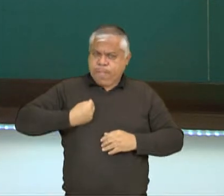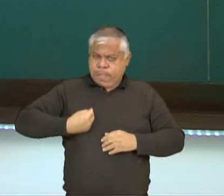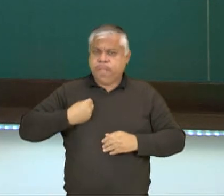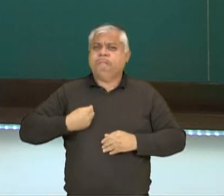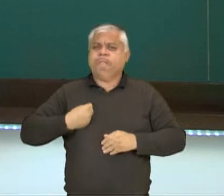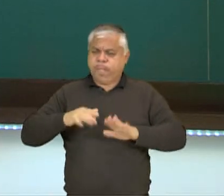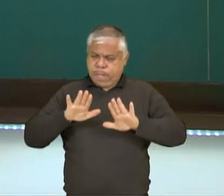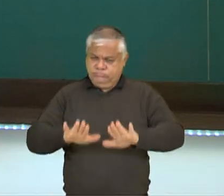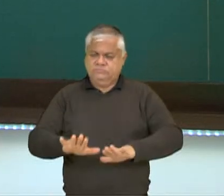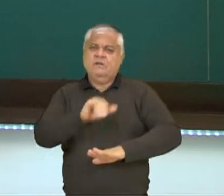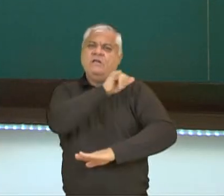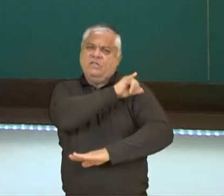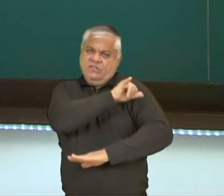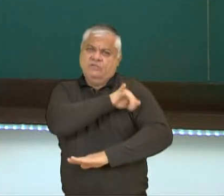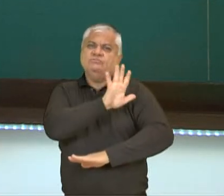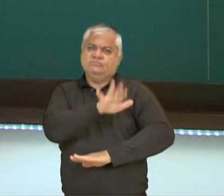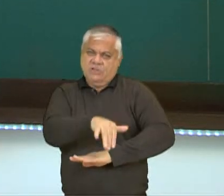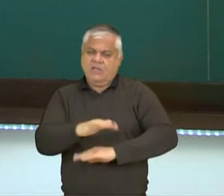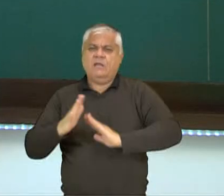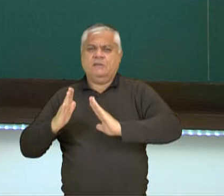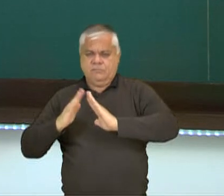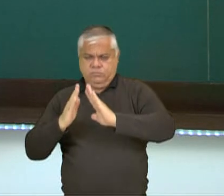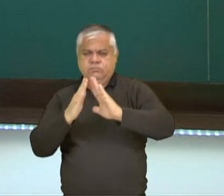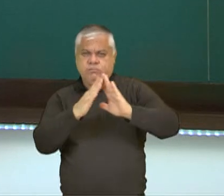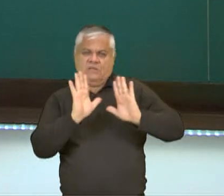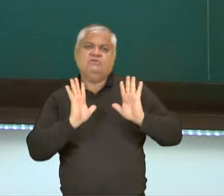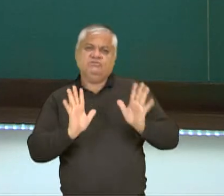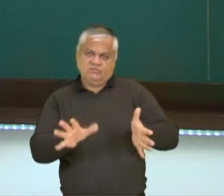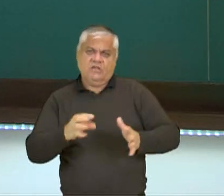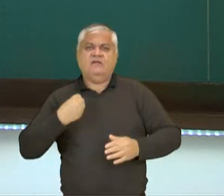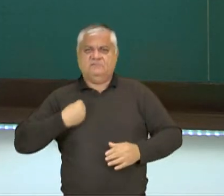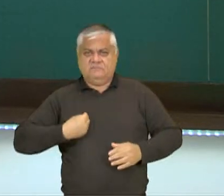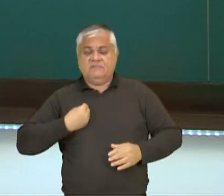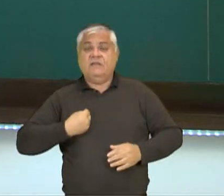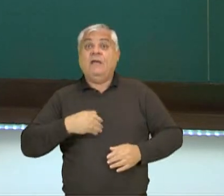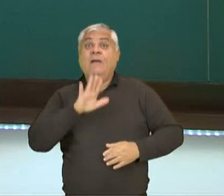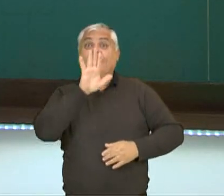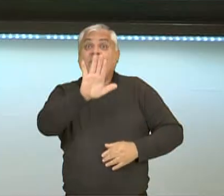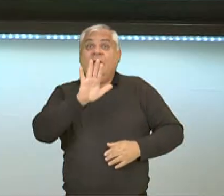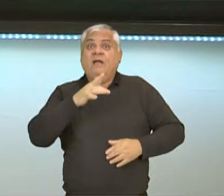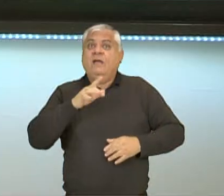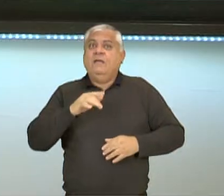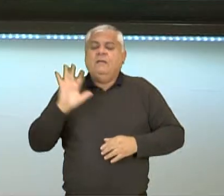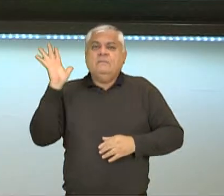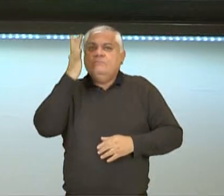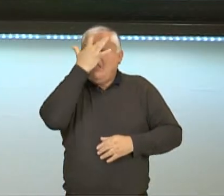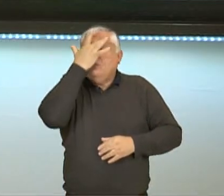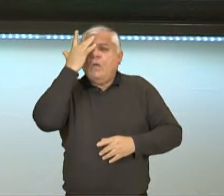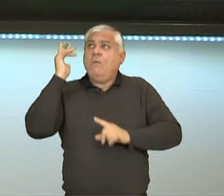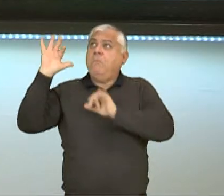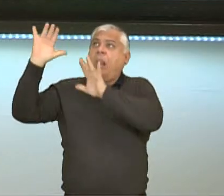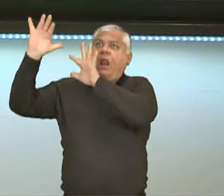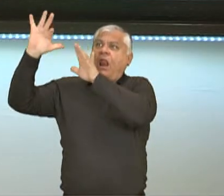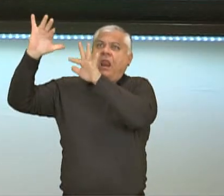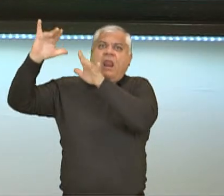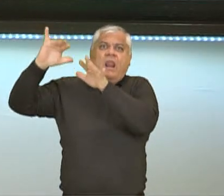na região ali do Rio de Janeiro, né, localizadas, instaladas ali. Mas aonde é que essa corte